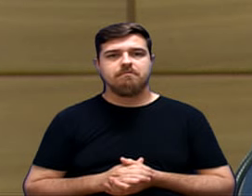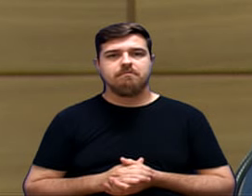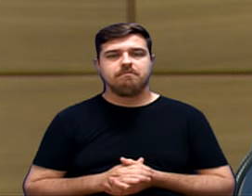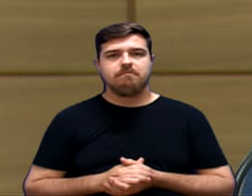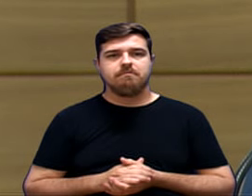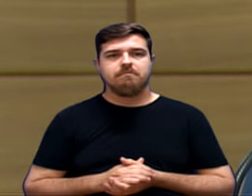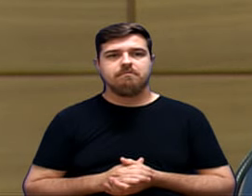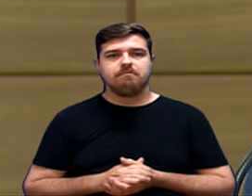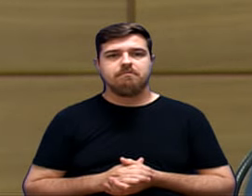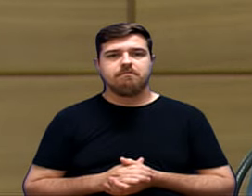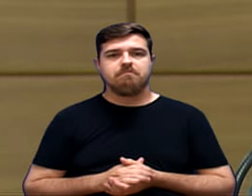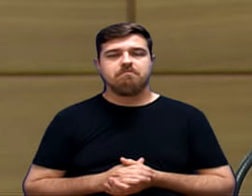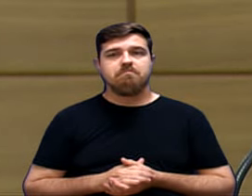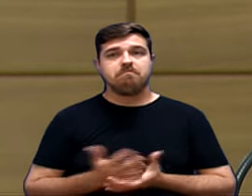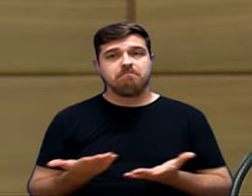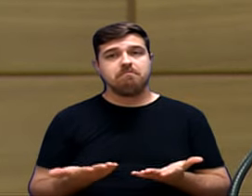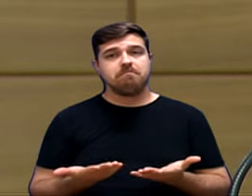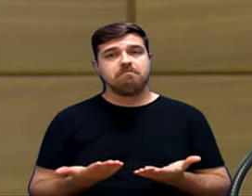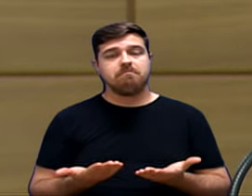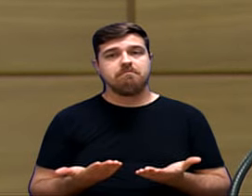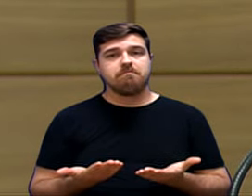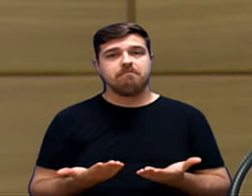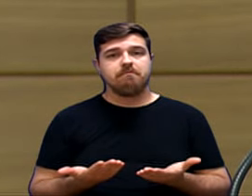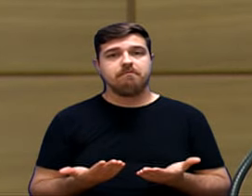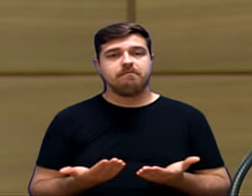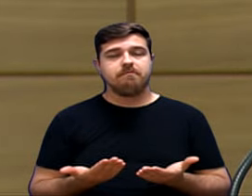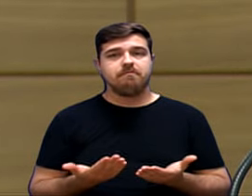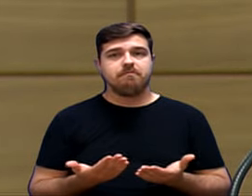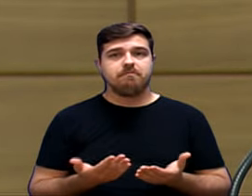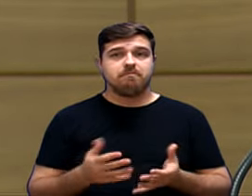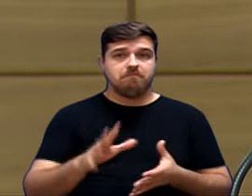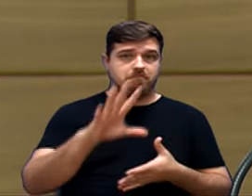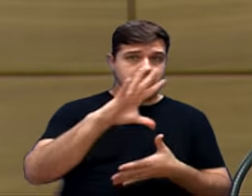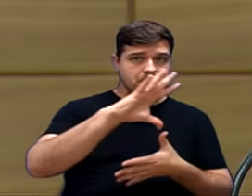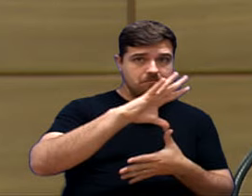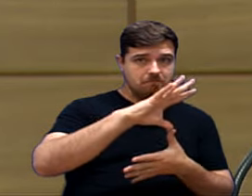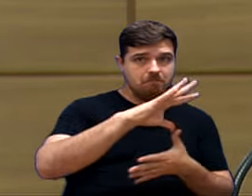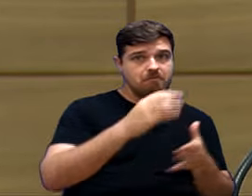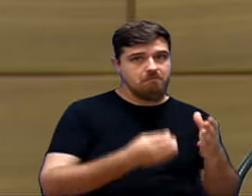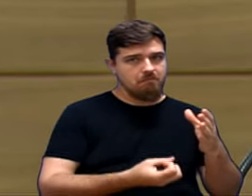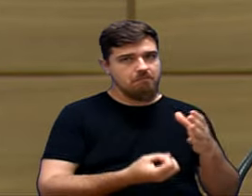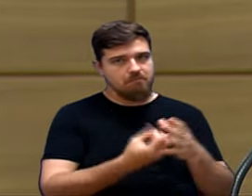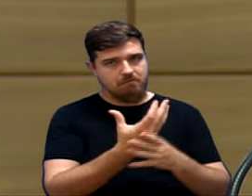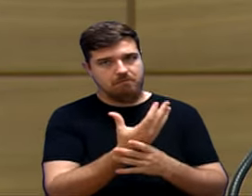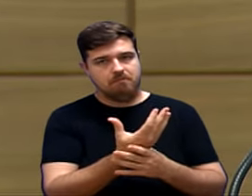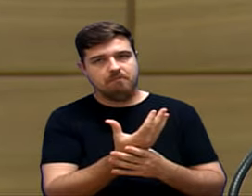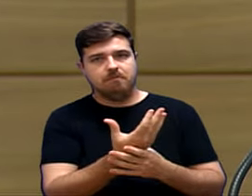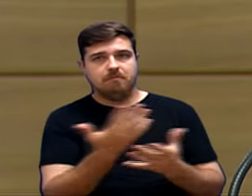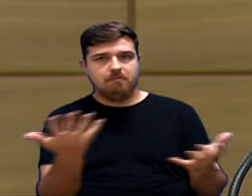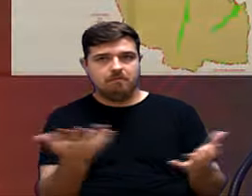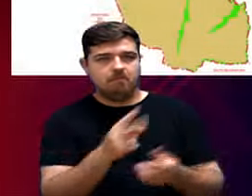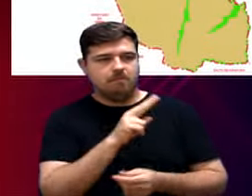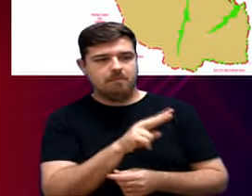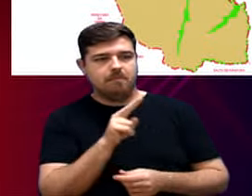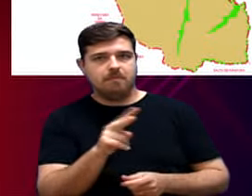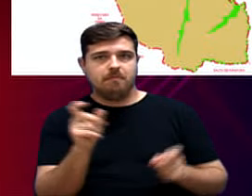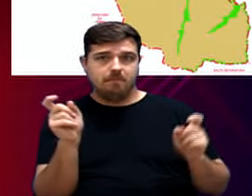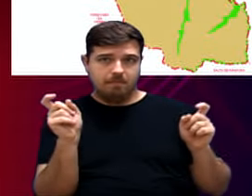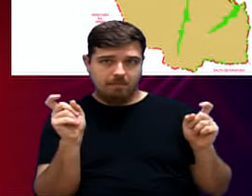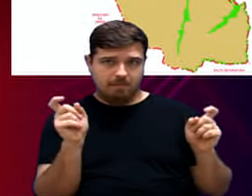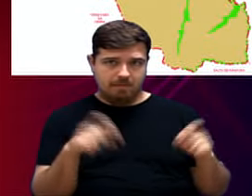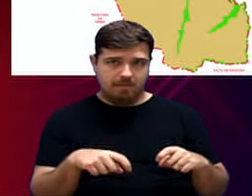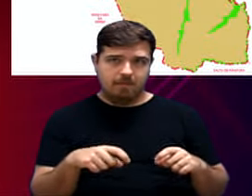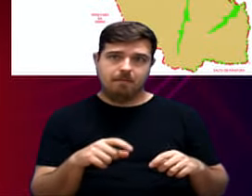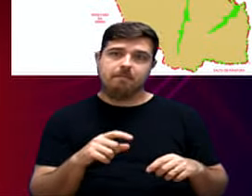e E aí acho que a partir e desse mapa que consolida de forma visual